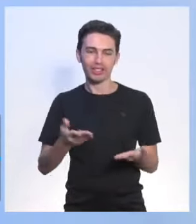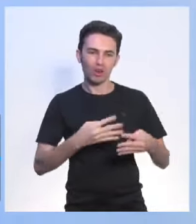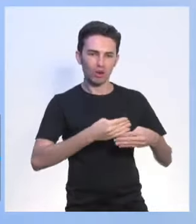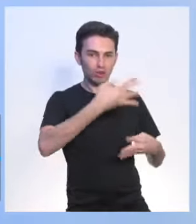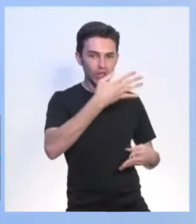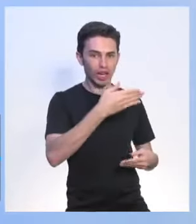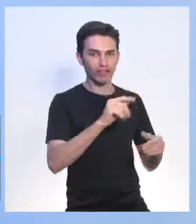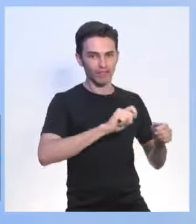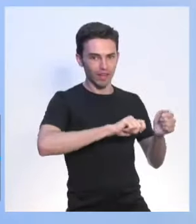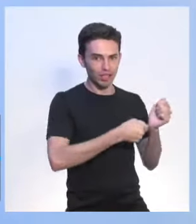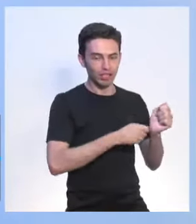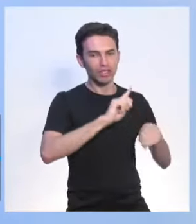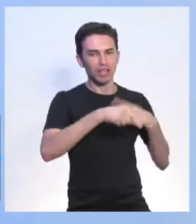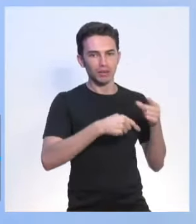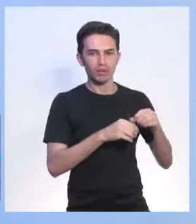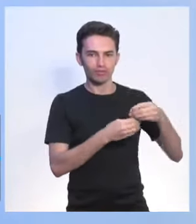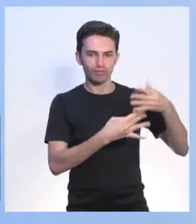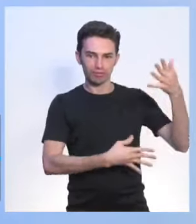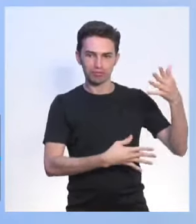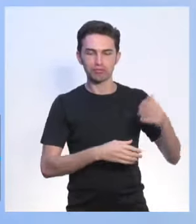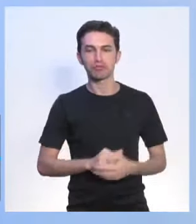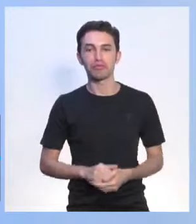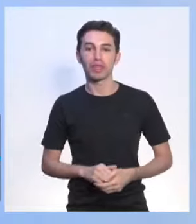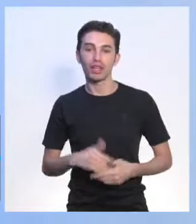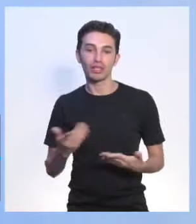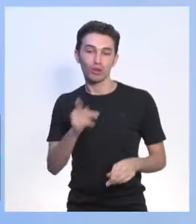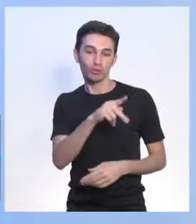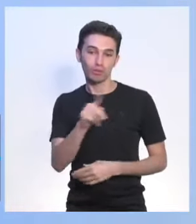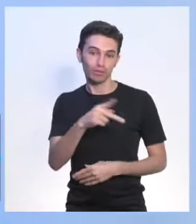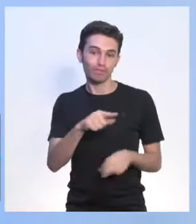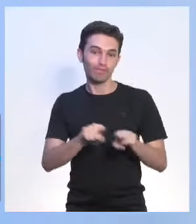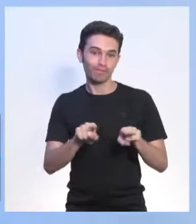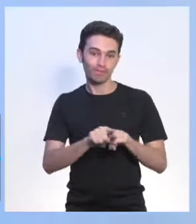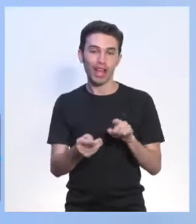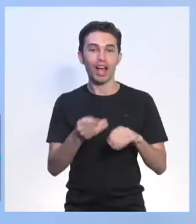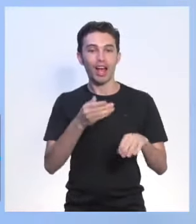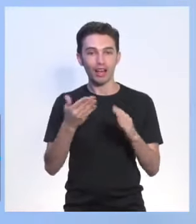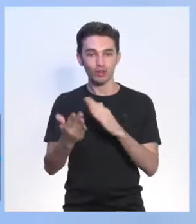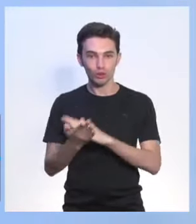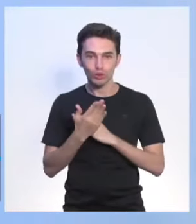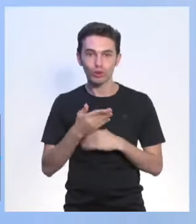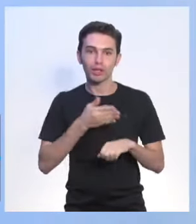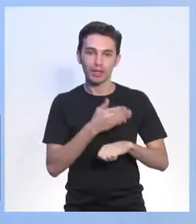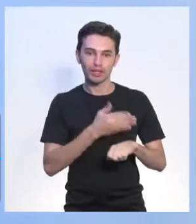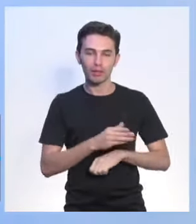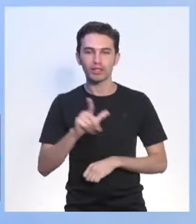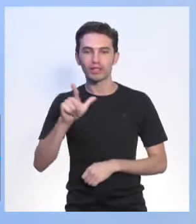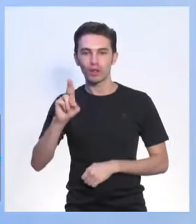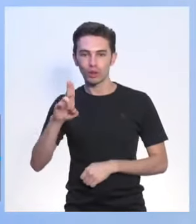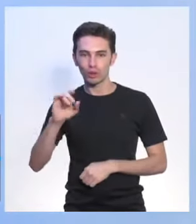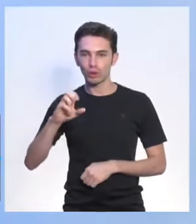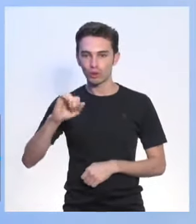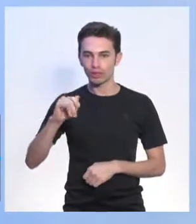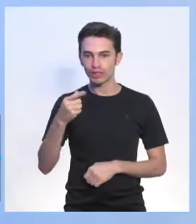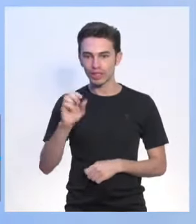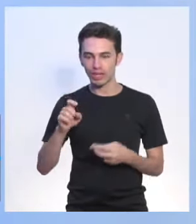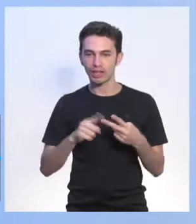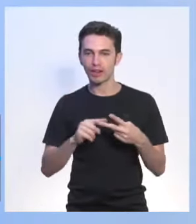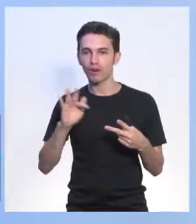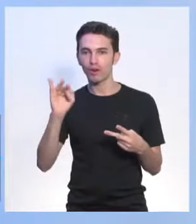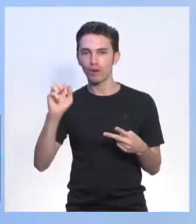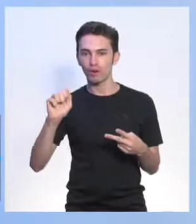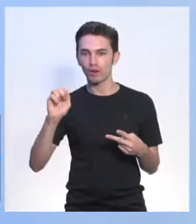gente abre, né? Os professores aí que também ajudam a gente na aula participando, Luciane Rodrigues, o Fábio